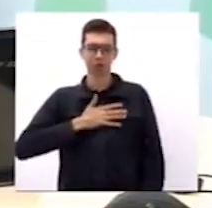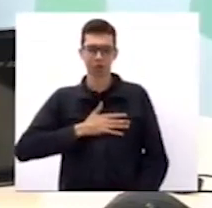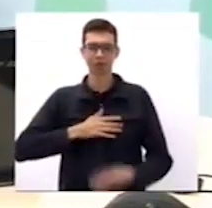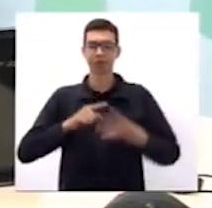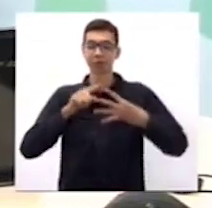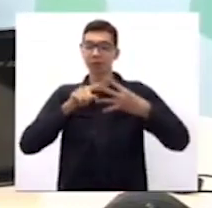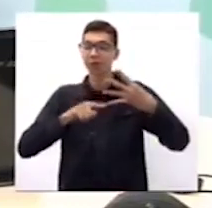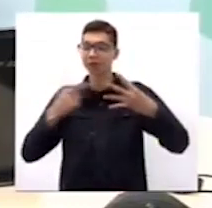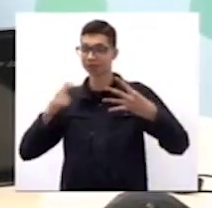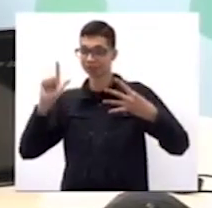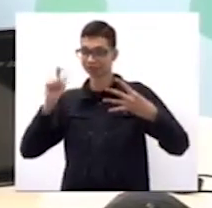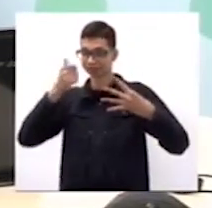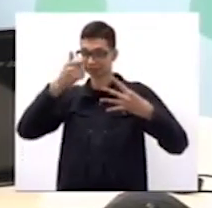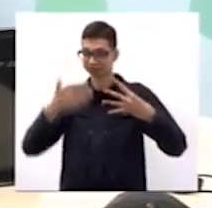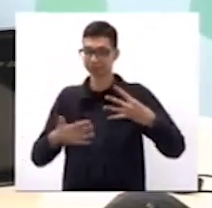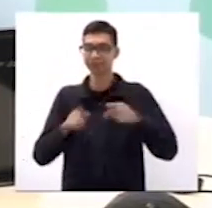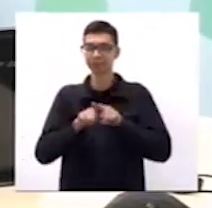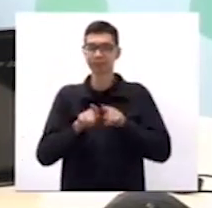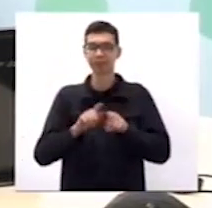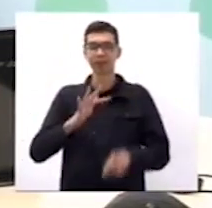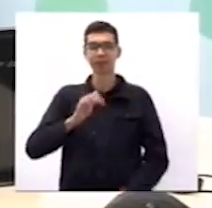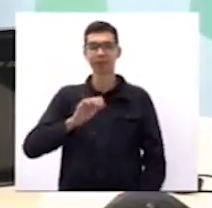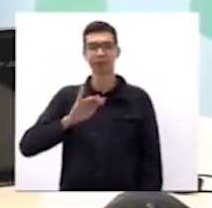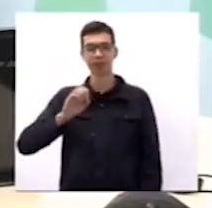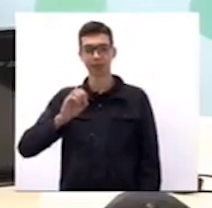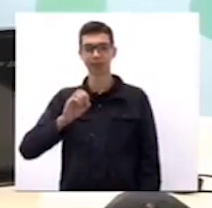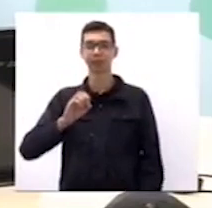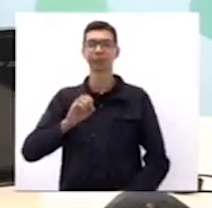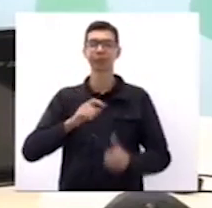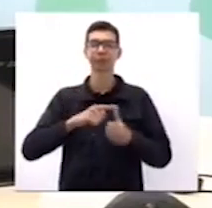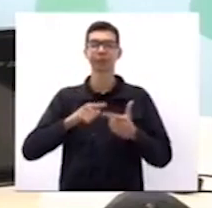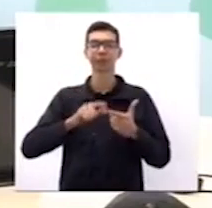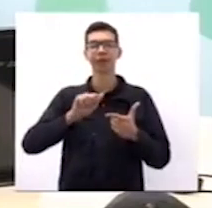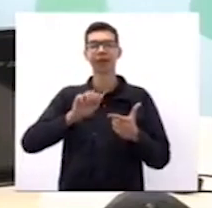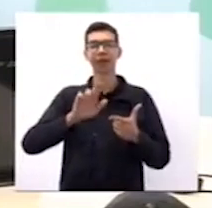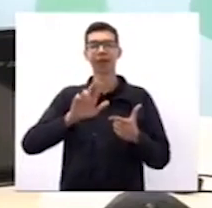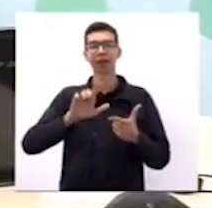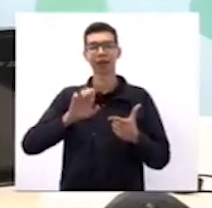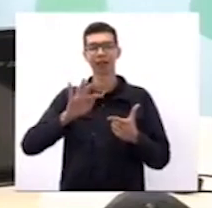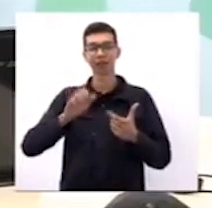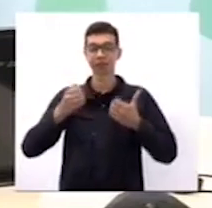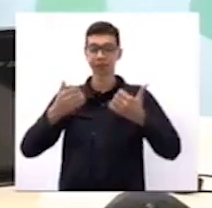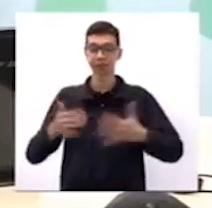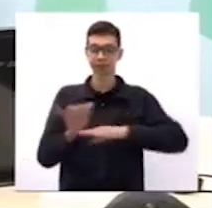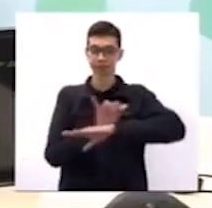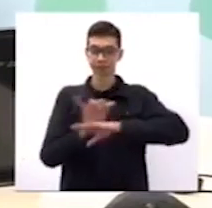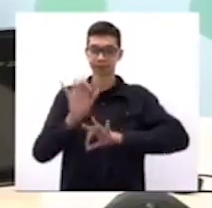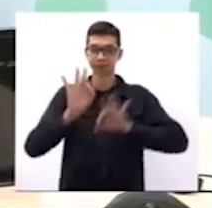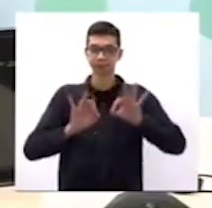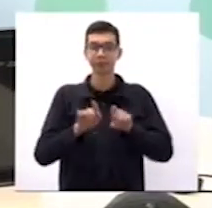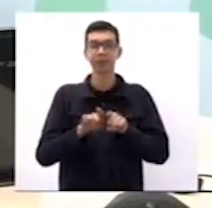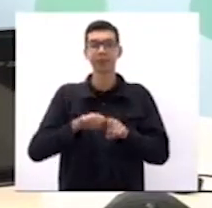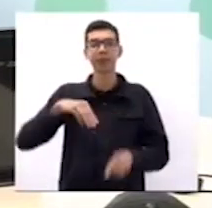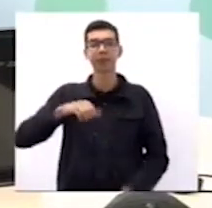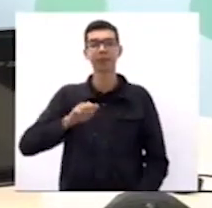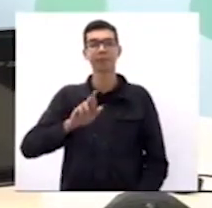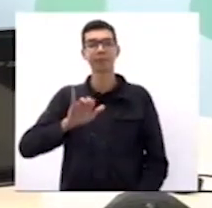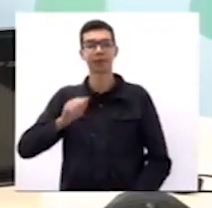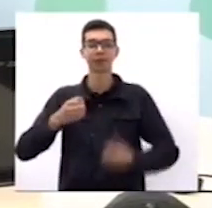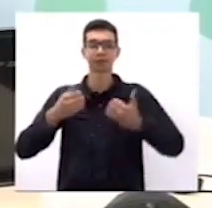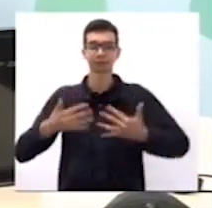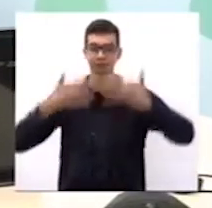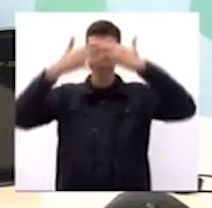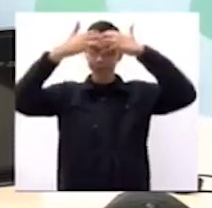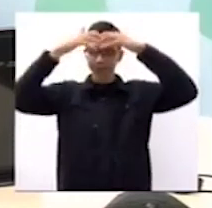dimensões. Fábio e Arlete falam da questão do planejamento. Maria destaca a reflexão. Mari e